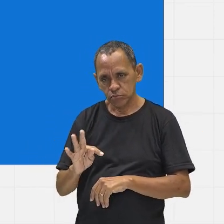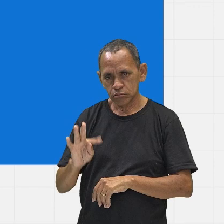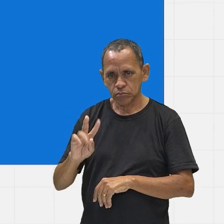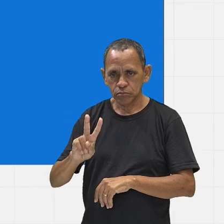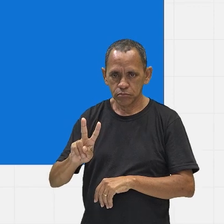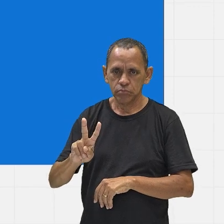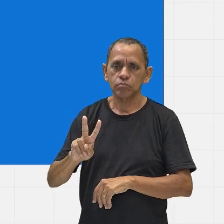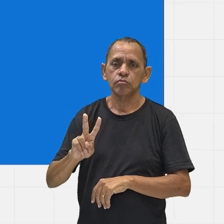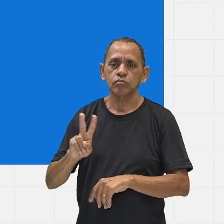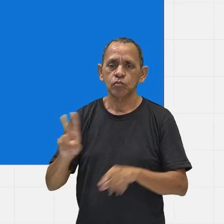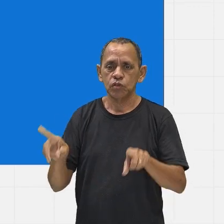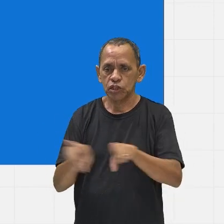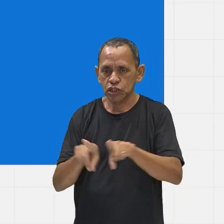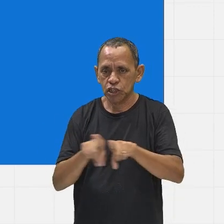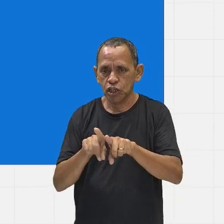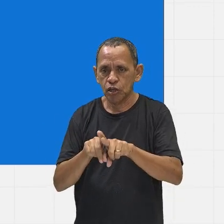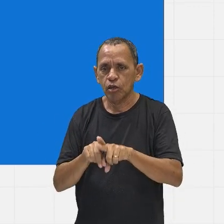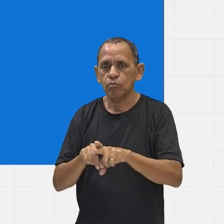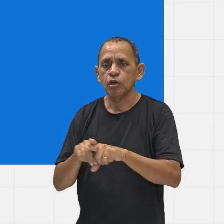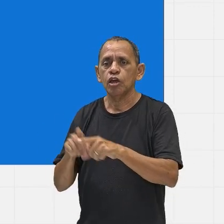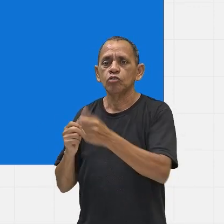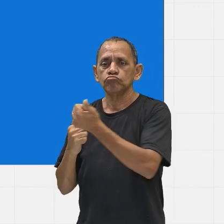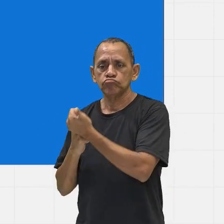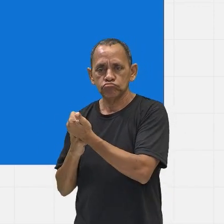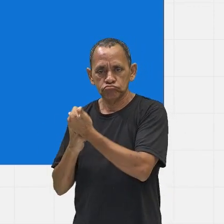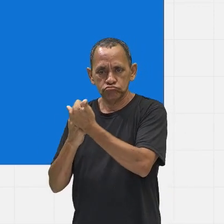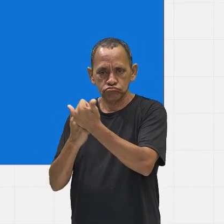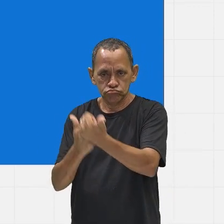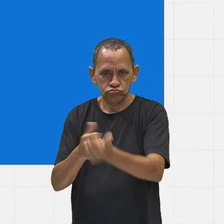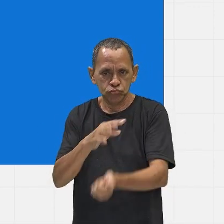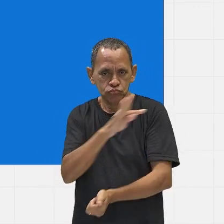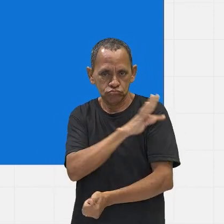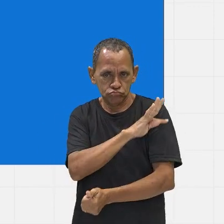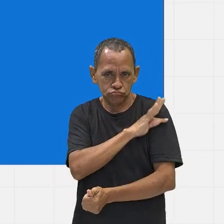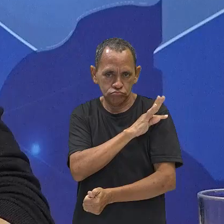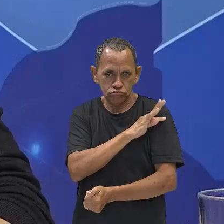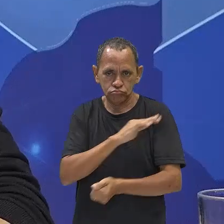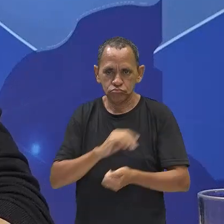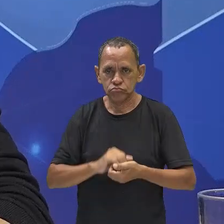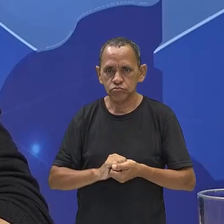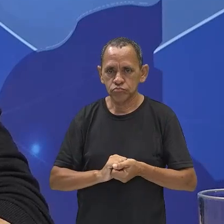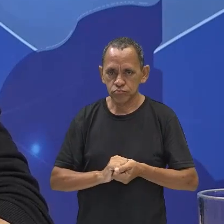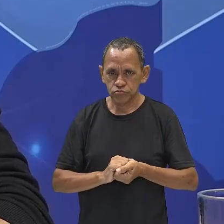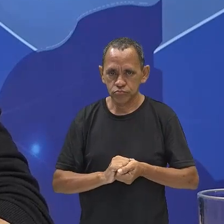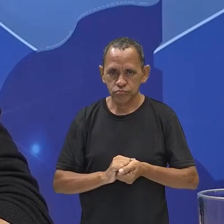do suporte, tá? Voltando aqui para mim, por gentileza,